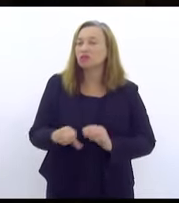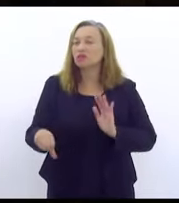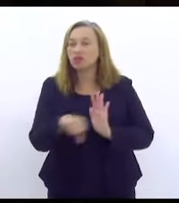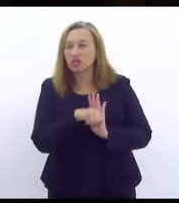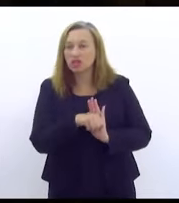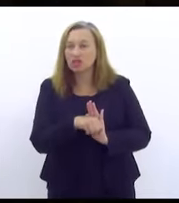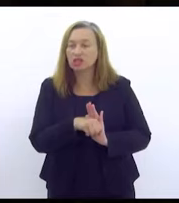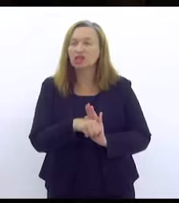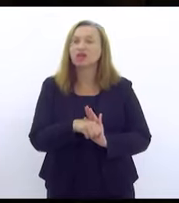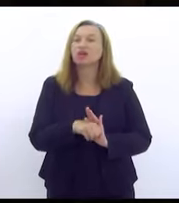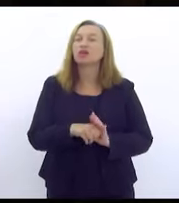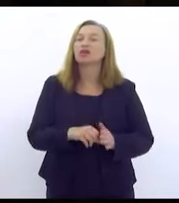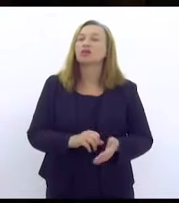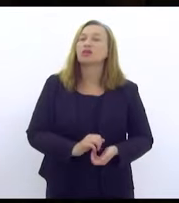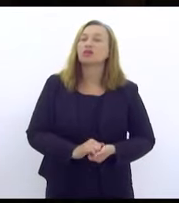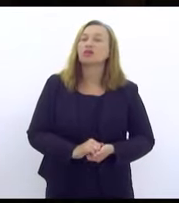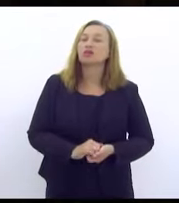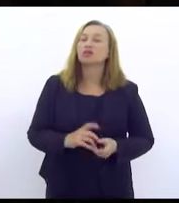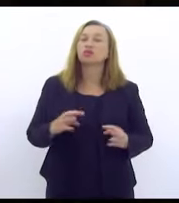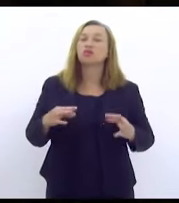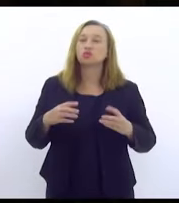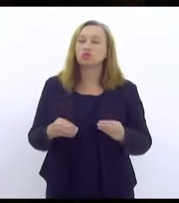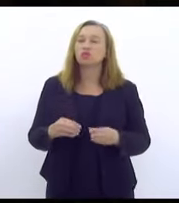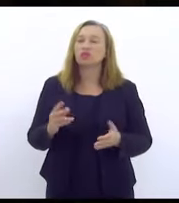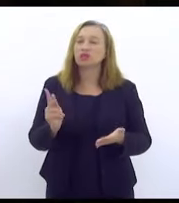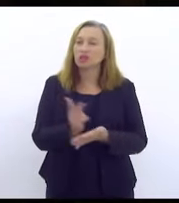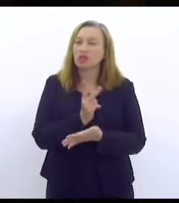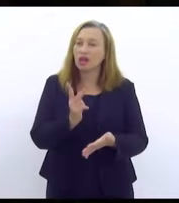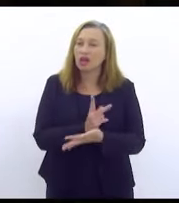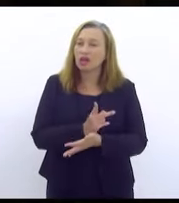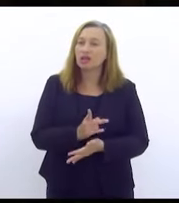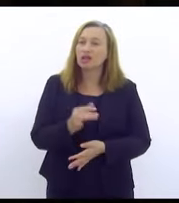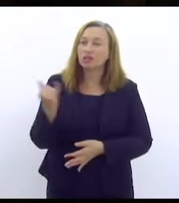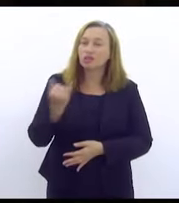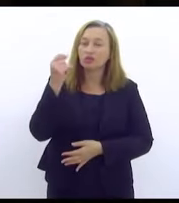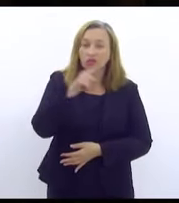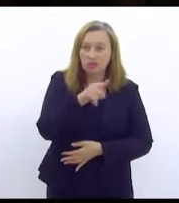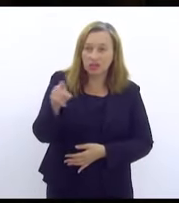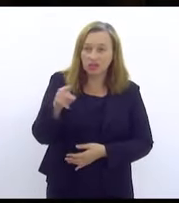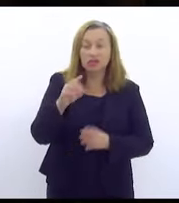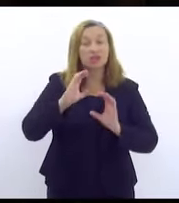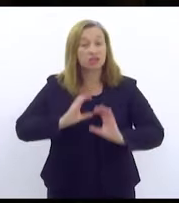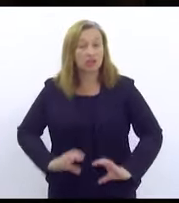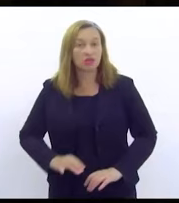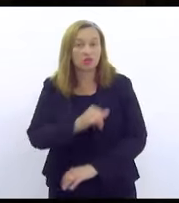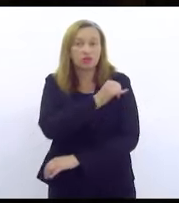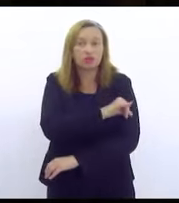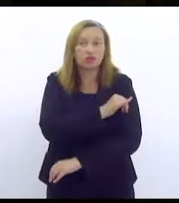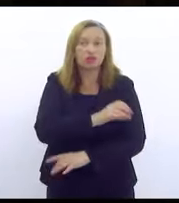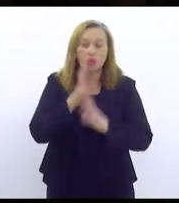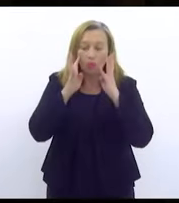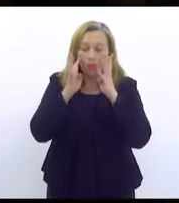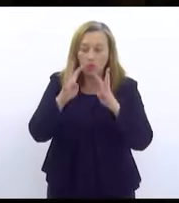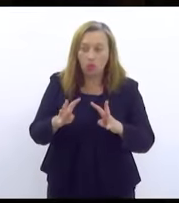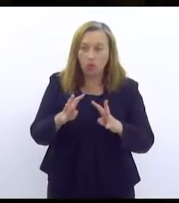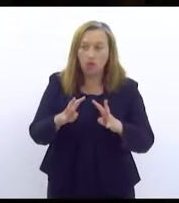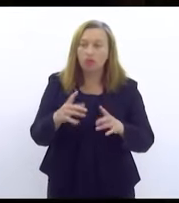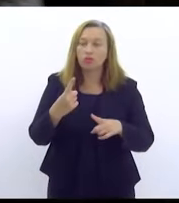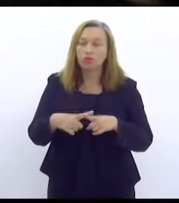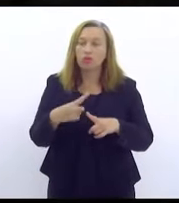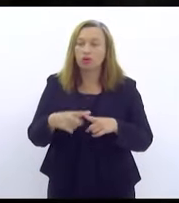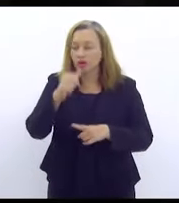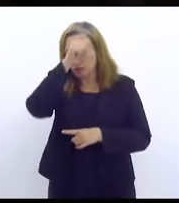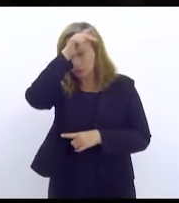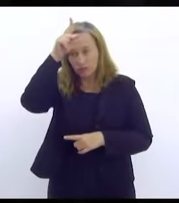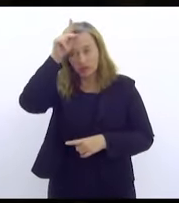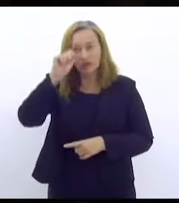a balbúrdia, promovendo tudo que há de errado. Então é importante você, cidadão do Rio de Janeiro, mantenha seus olhos bem abertos, porque o prefeito